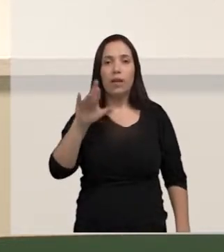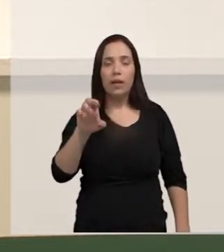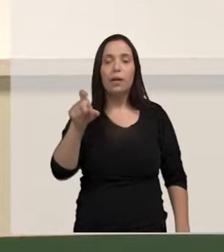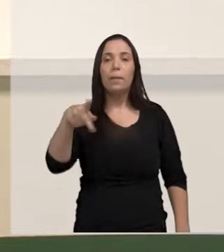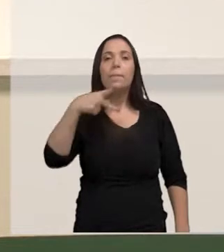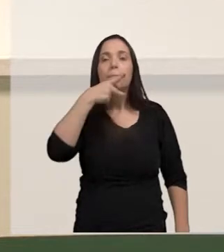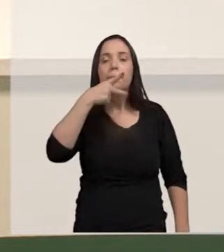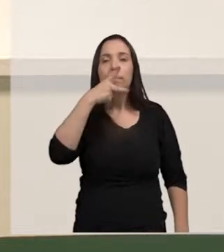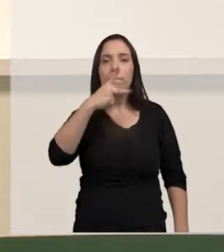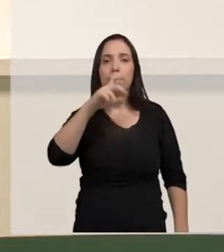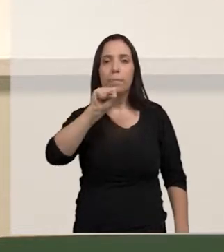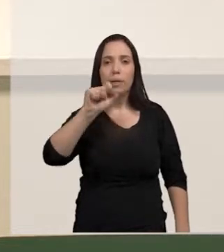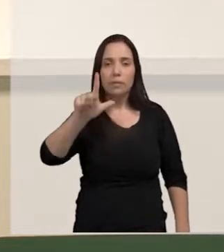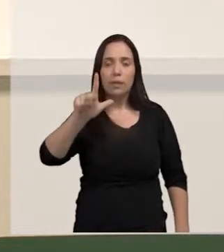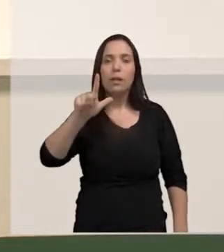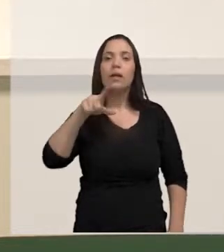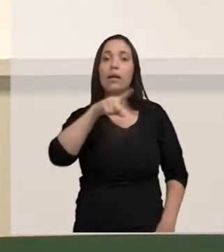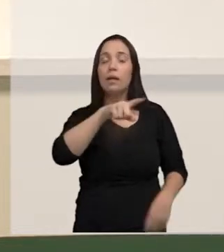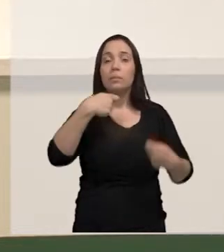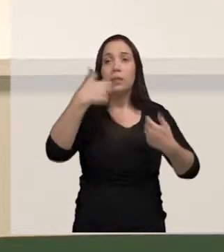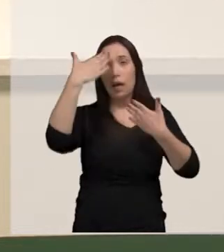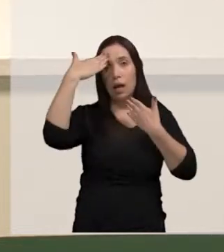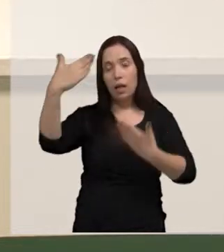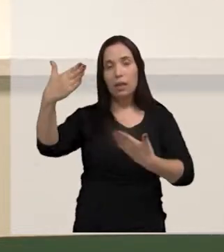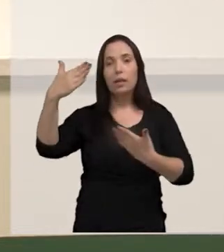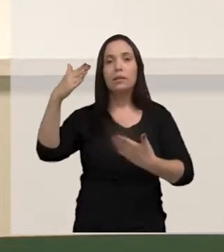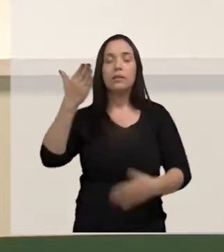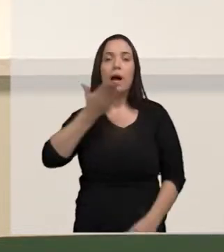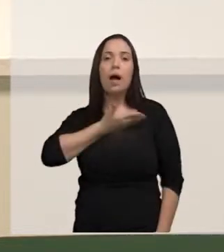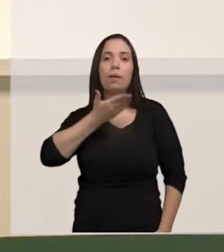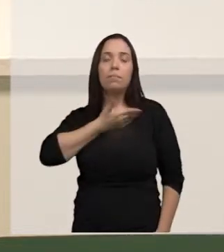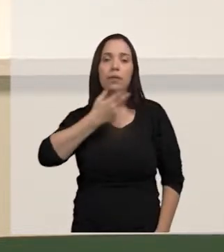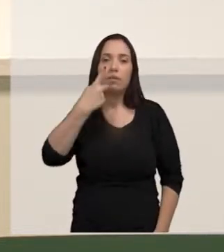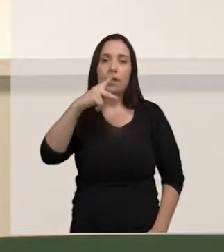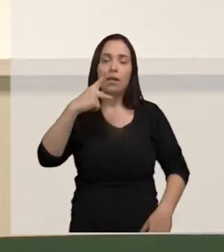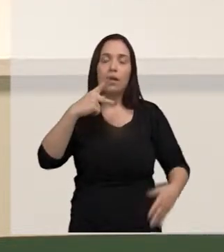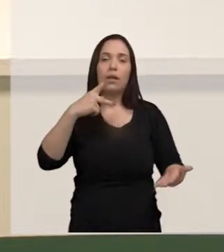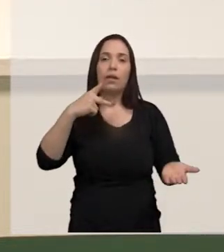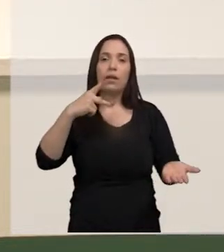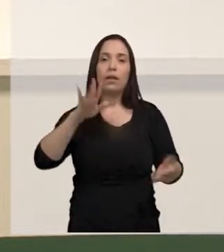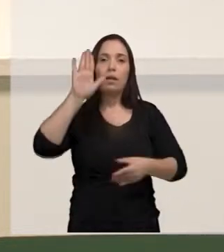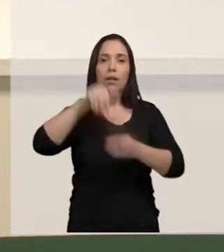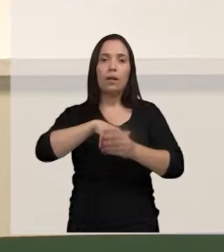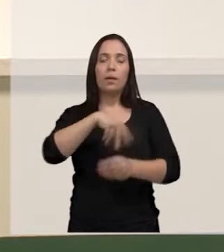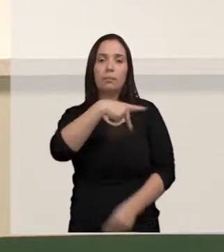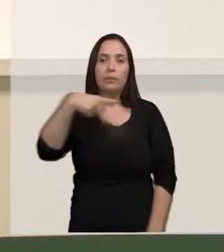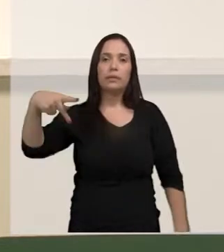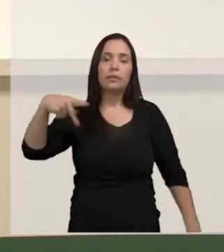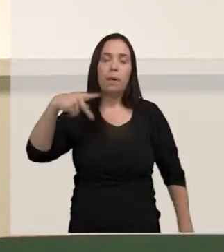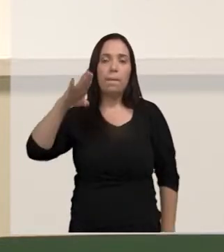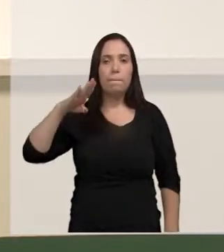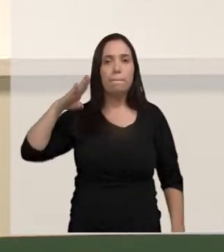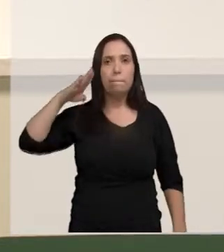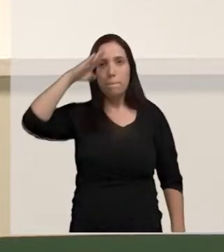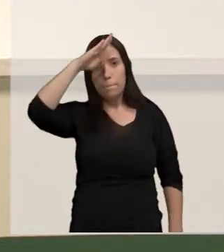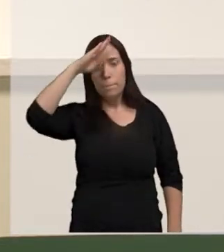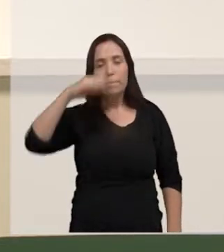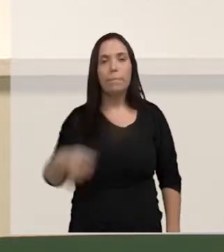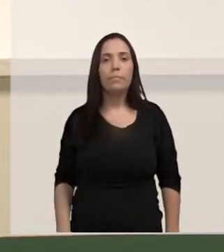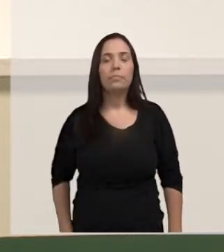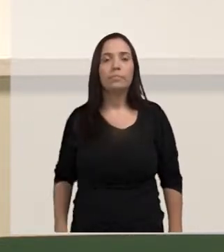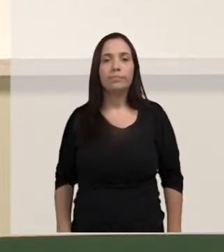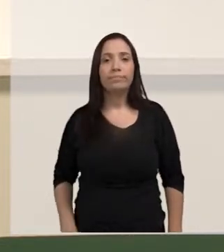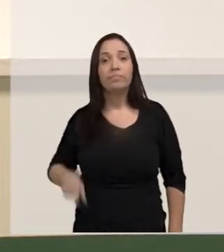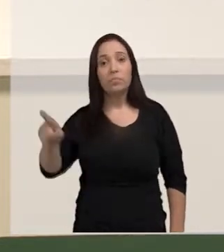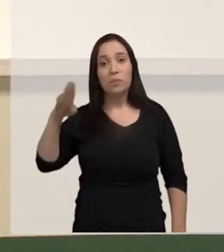Literalmente, esse aí se pode e deve agradecer ao seu amigo pessoal, o presidenciável Jair Messias Bolsonaro. Aí